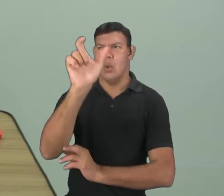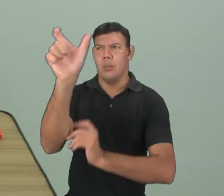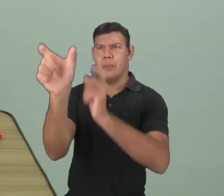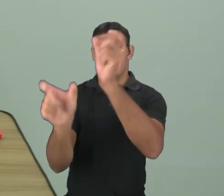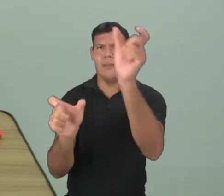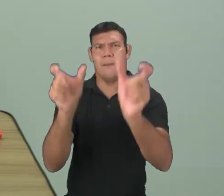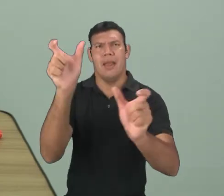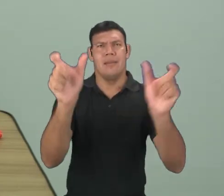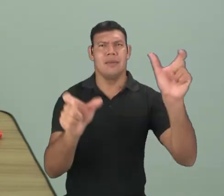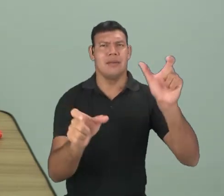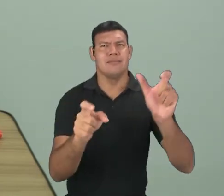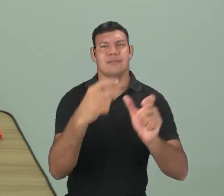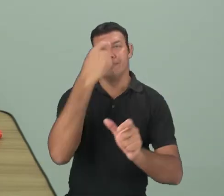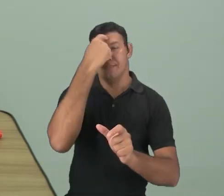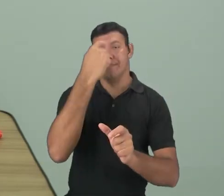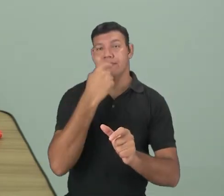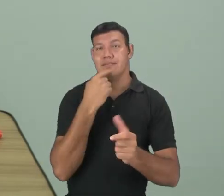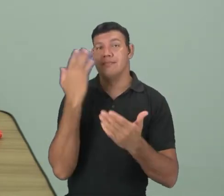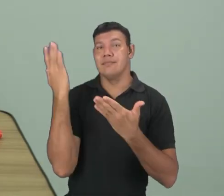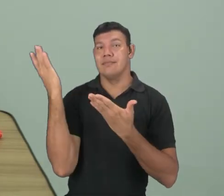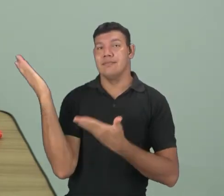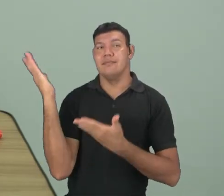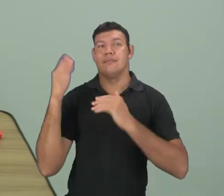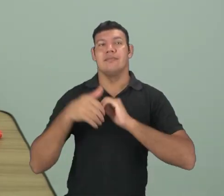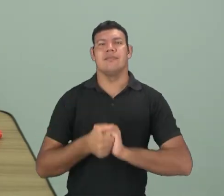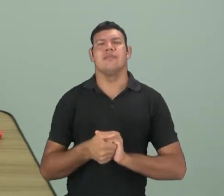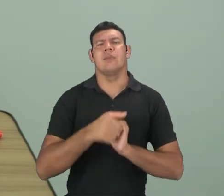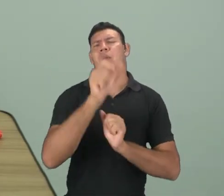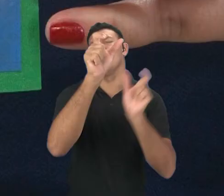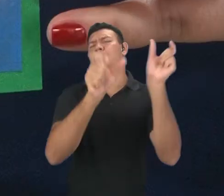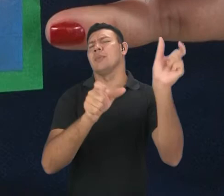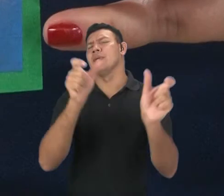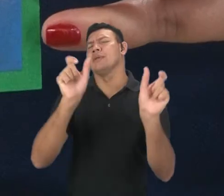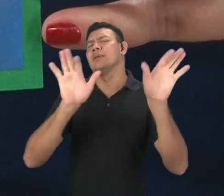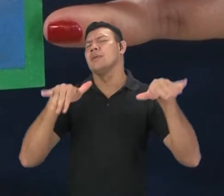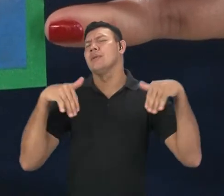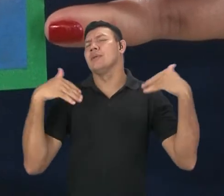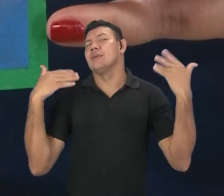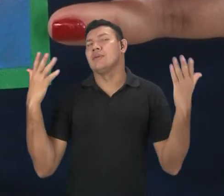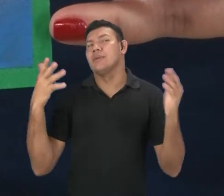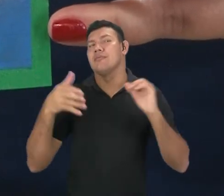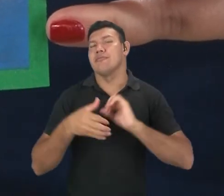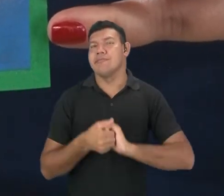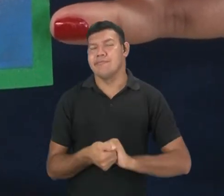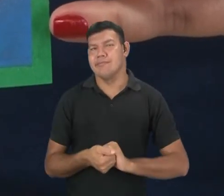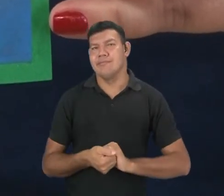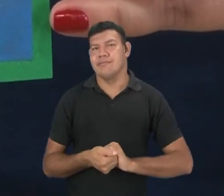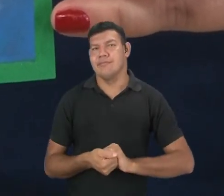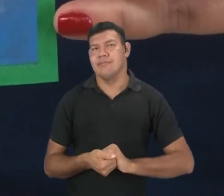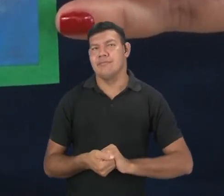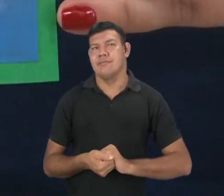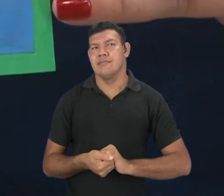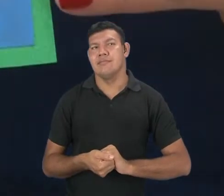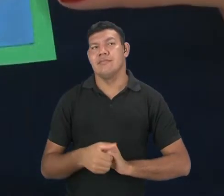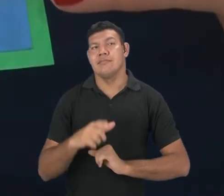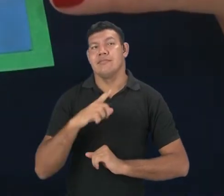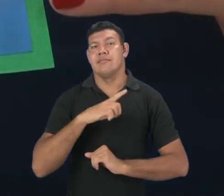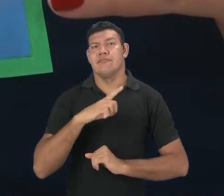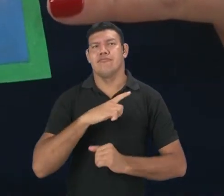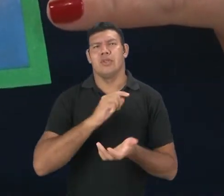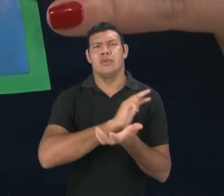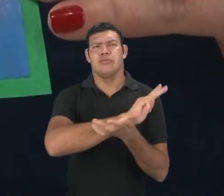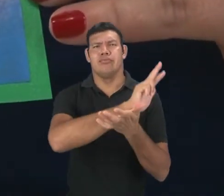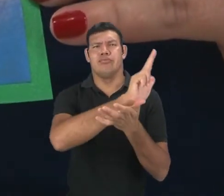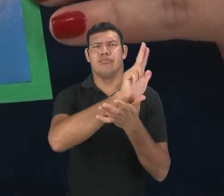vocês olharem aqui nessa imagem, quais são os personagens que você vê nessa imagem, né? Nós temos aqui